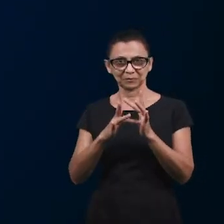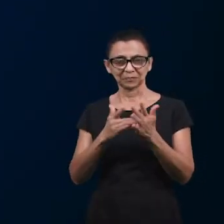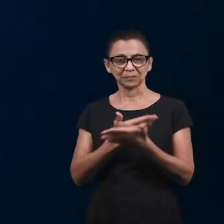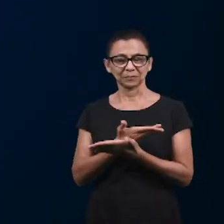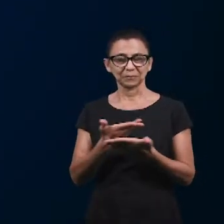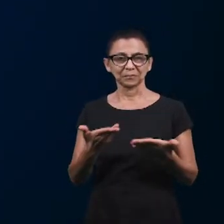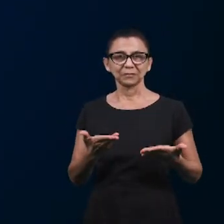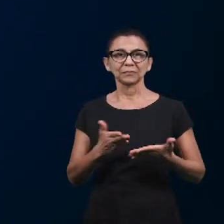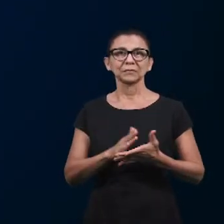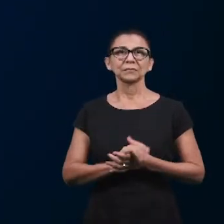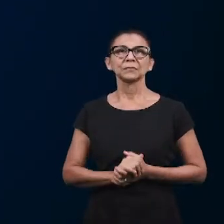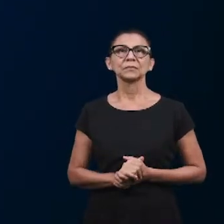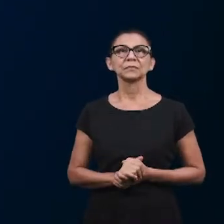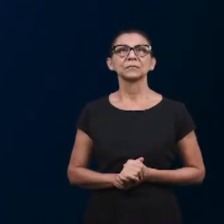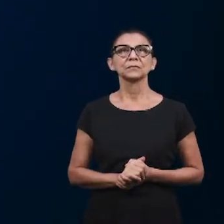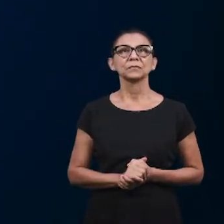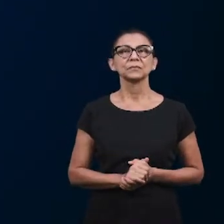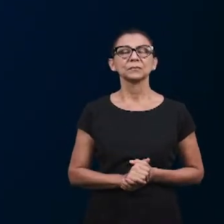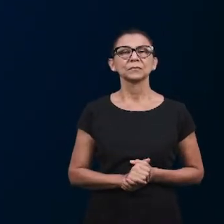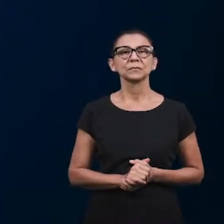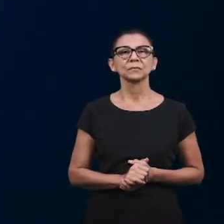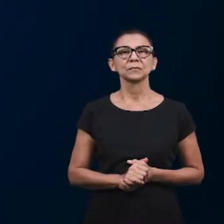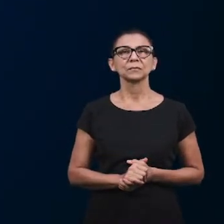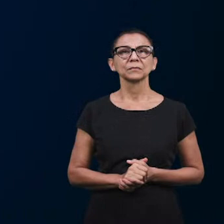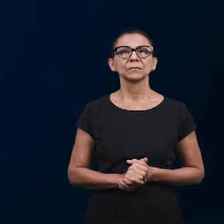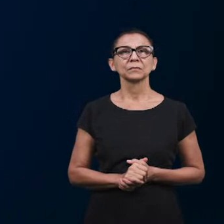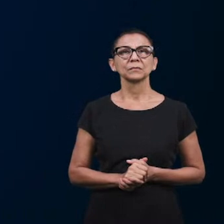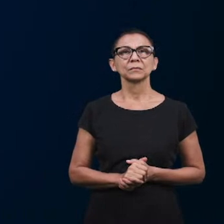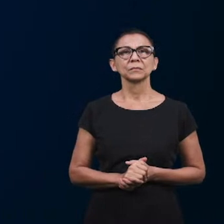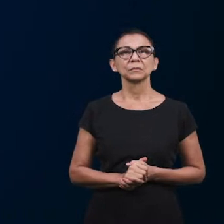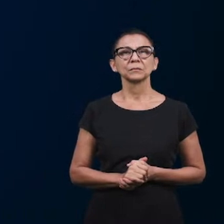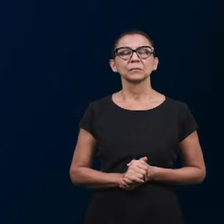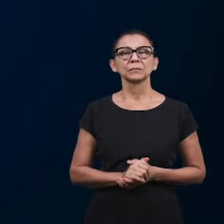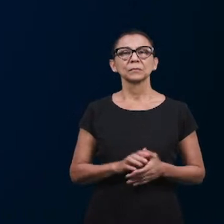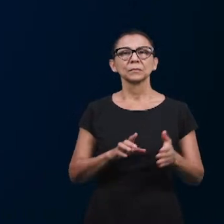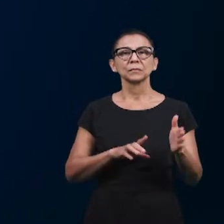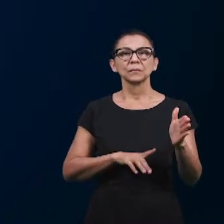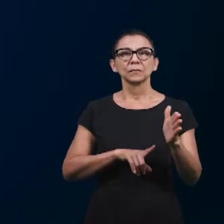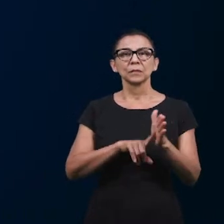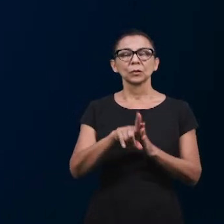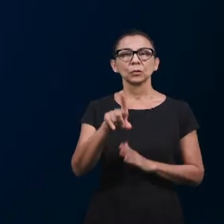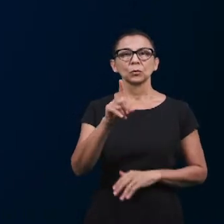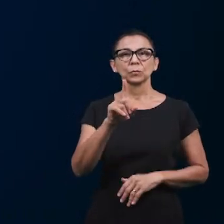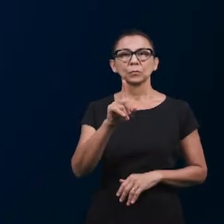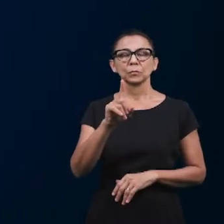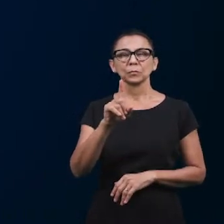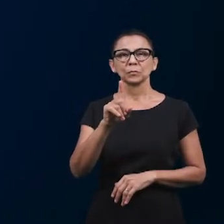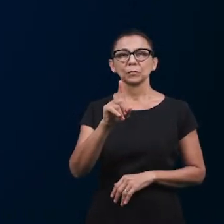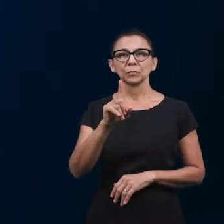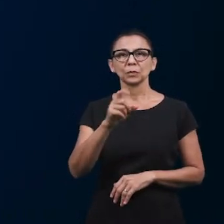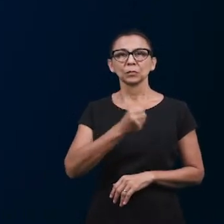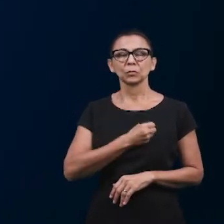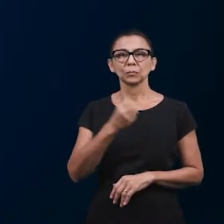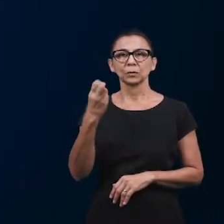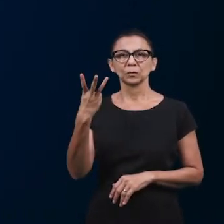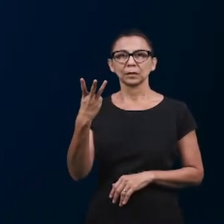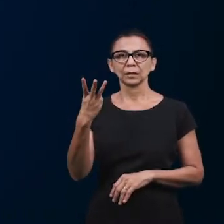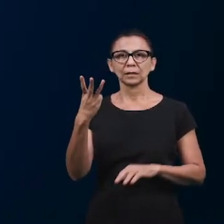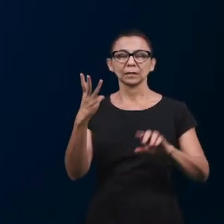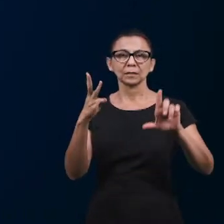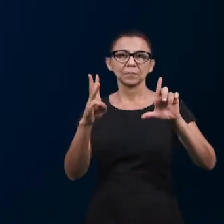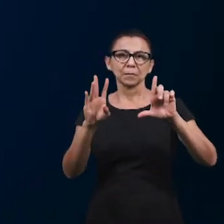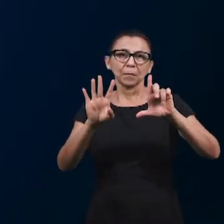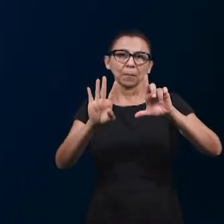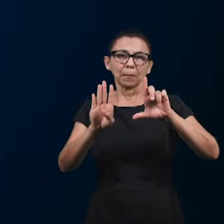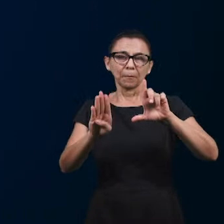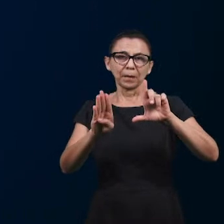Jesus, irmãos. Em resposta à pergunta de número 3B, este